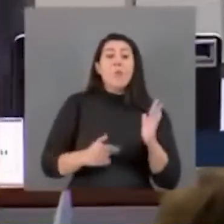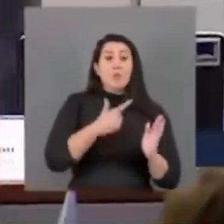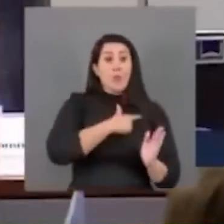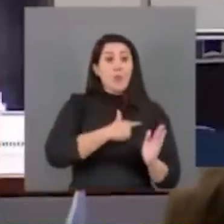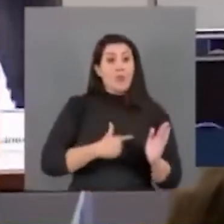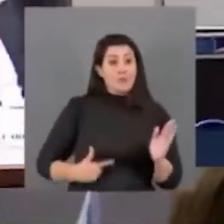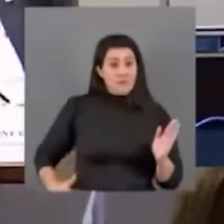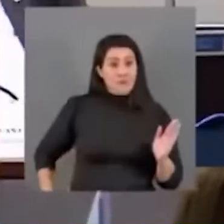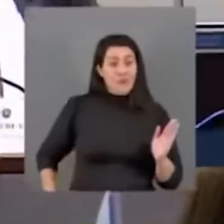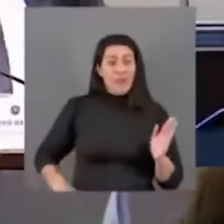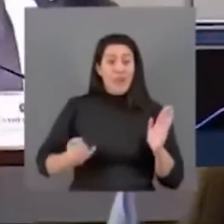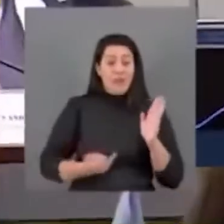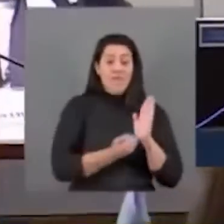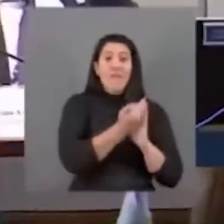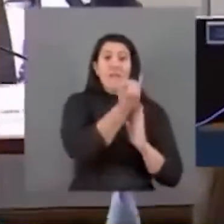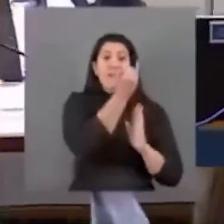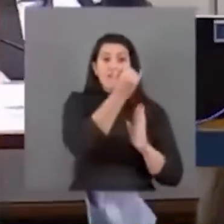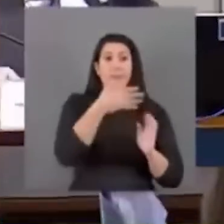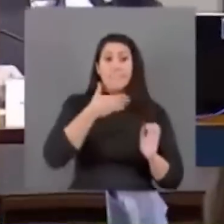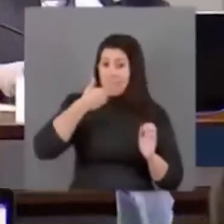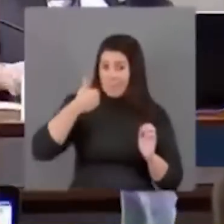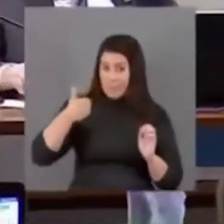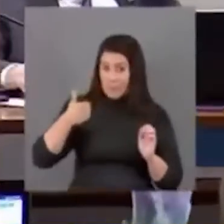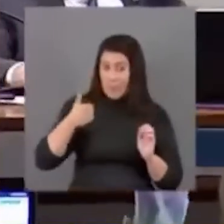as custas de desigualdade